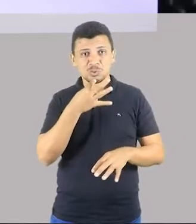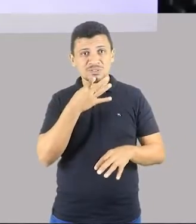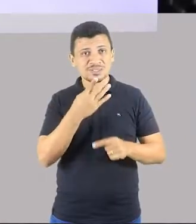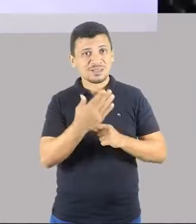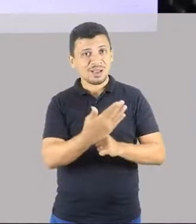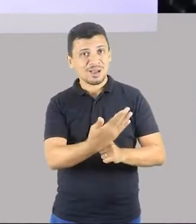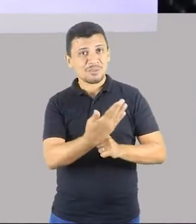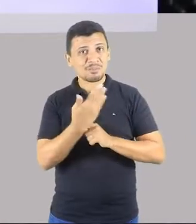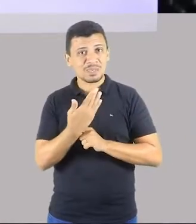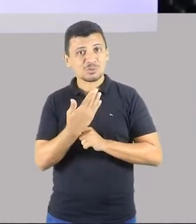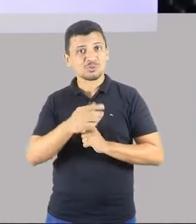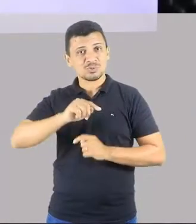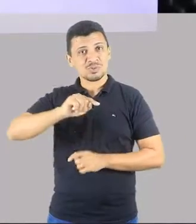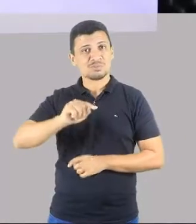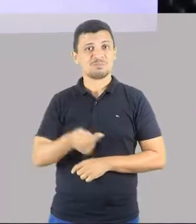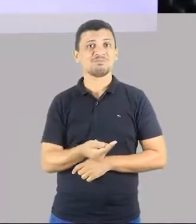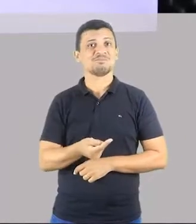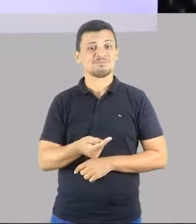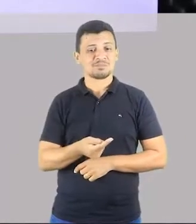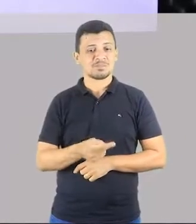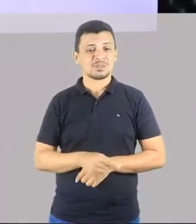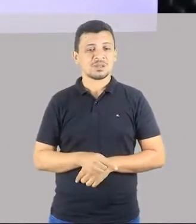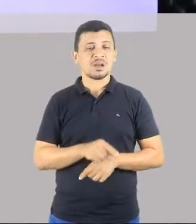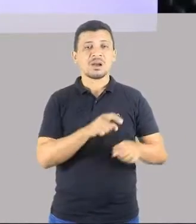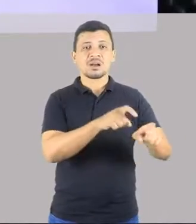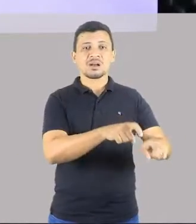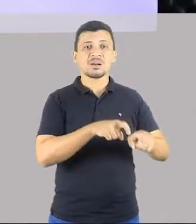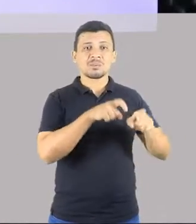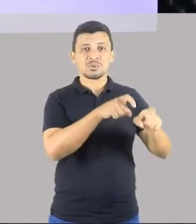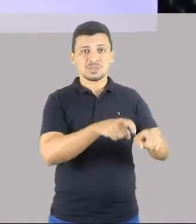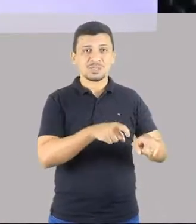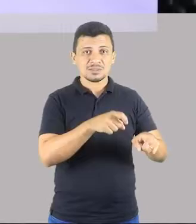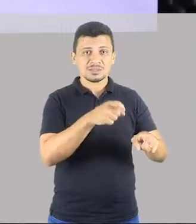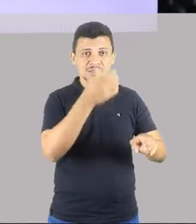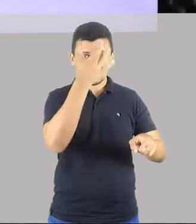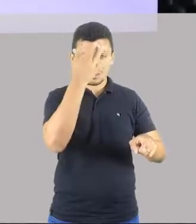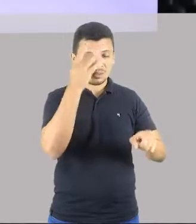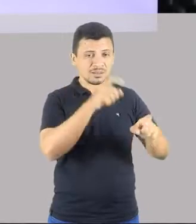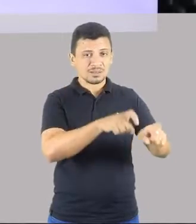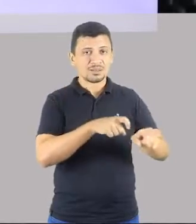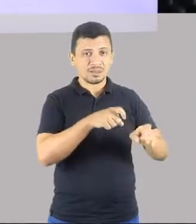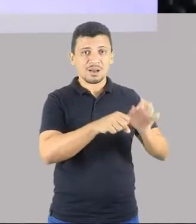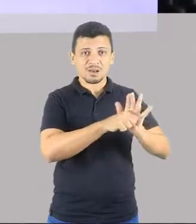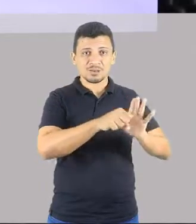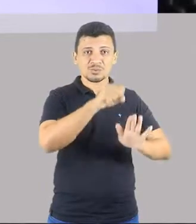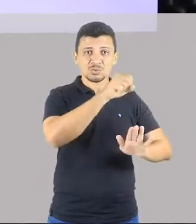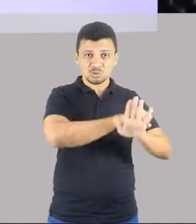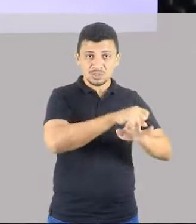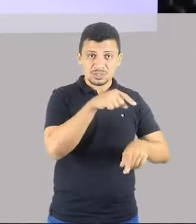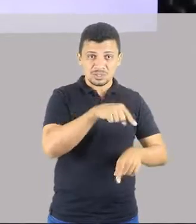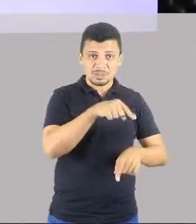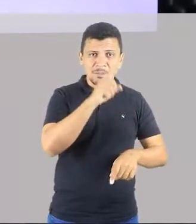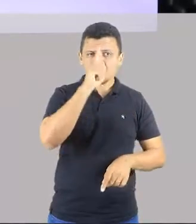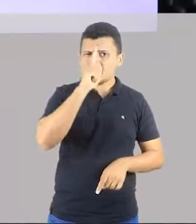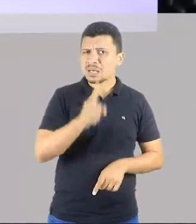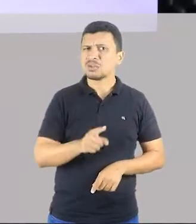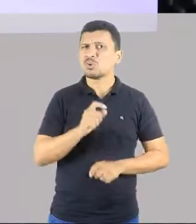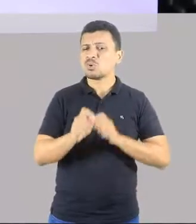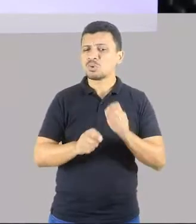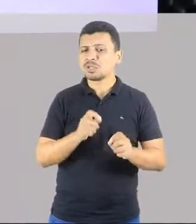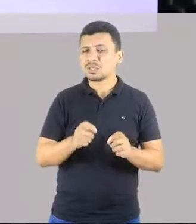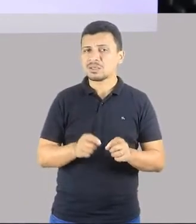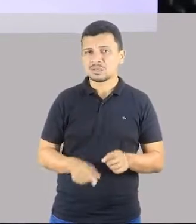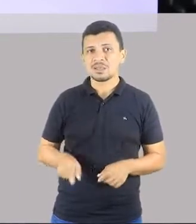ajuda na pontuação. O camponês é o sujeito. O camponês mandou, mas mandou o quê? Que